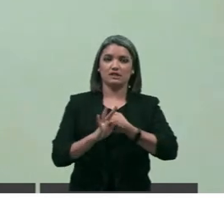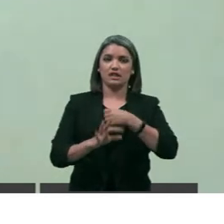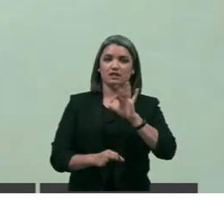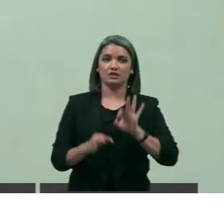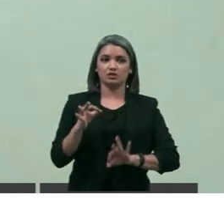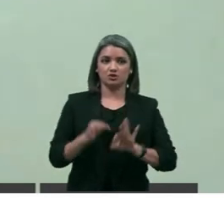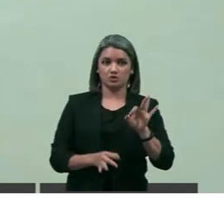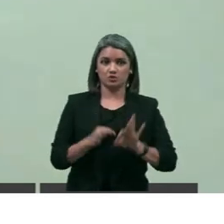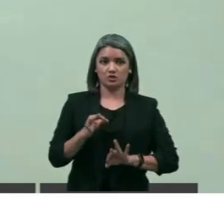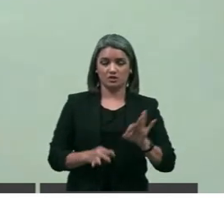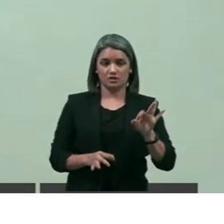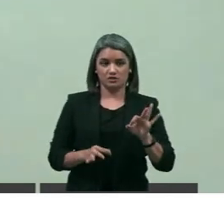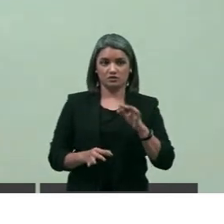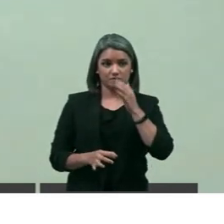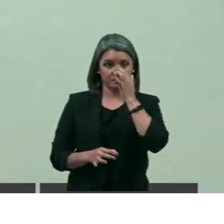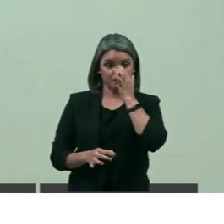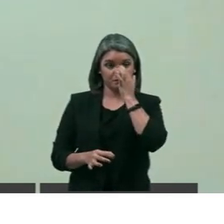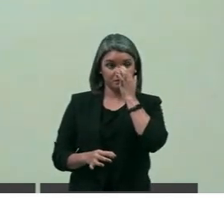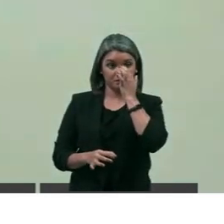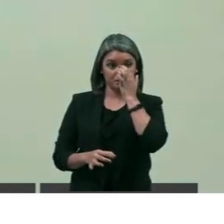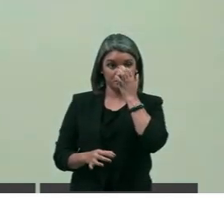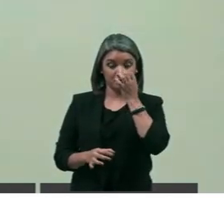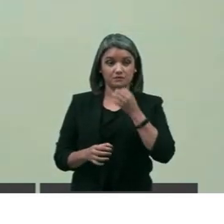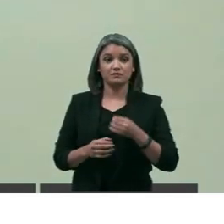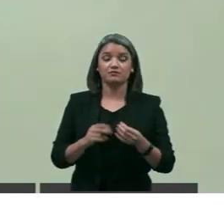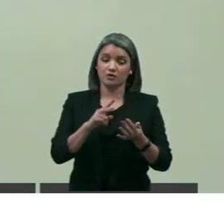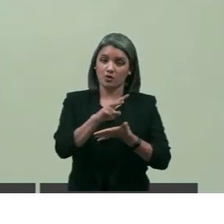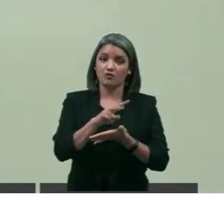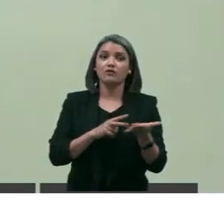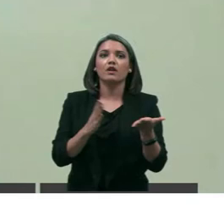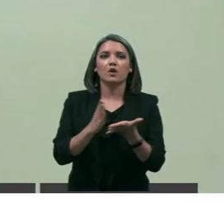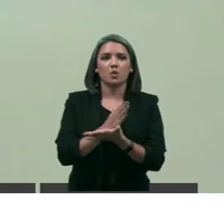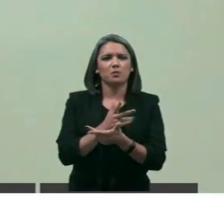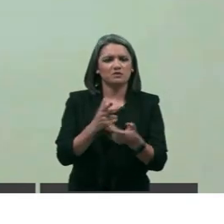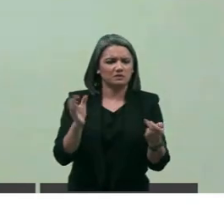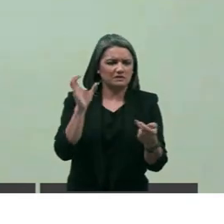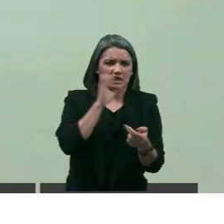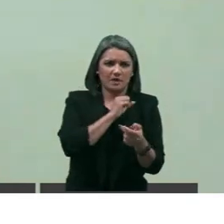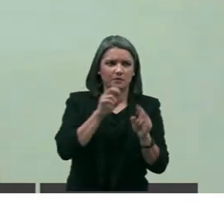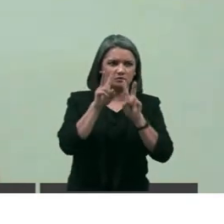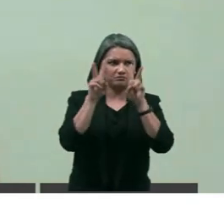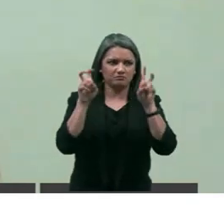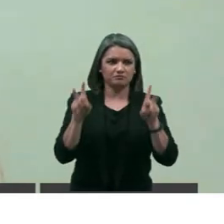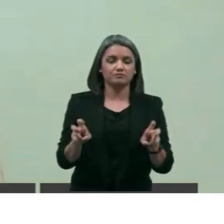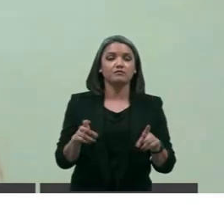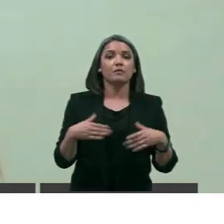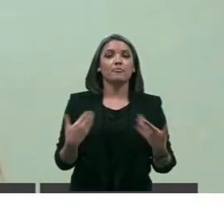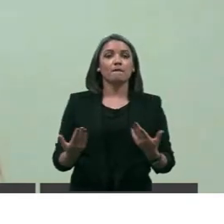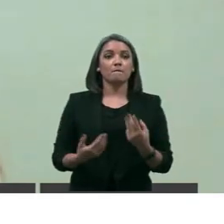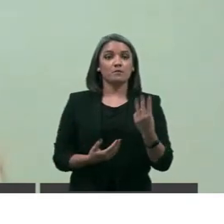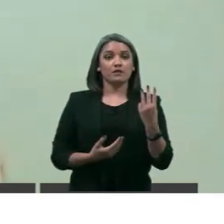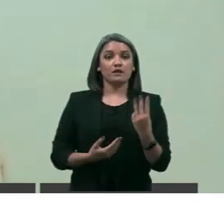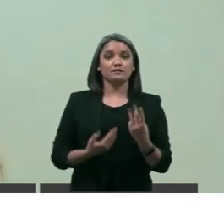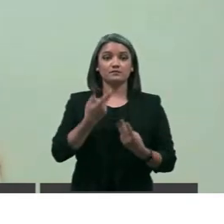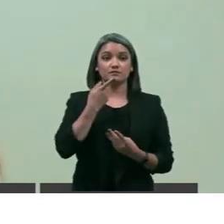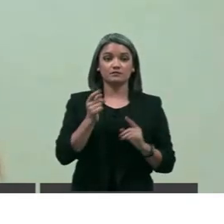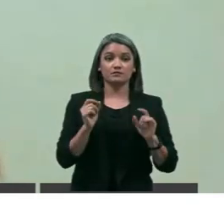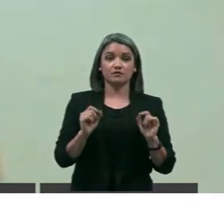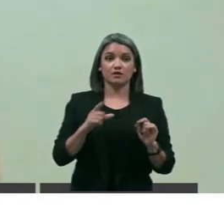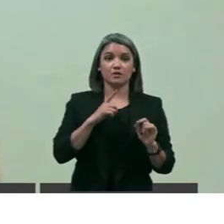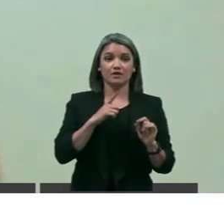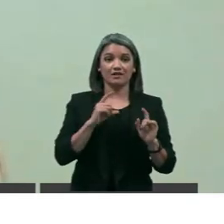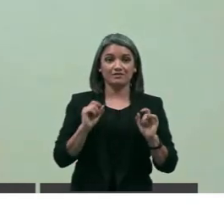Roland Neto, em verbos. Eu vou ler alguns trechos muito rapidamente. A terceira etapa destinada à reavaliação